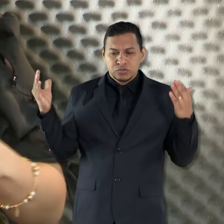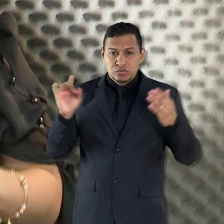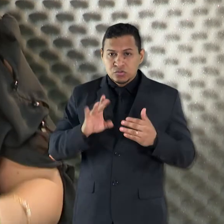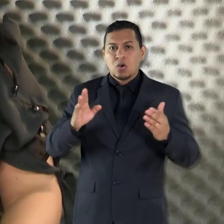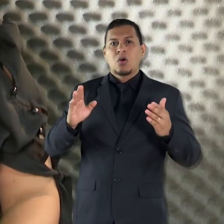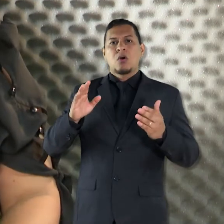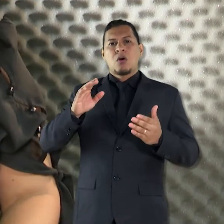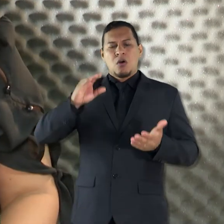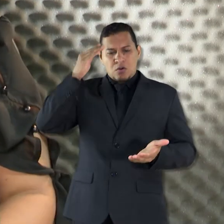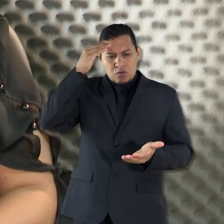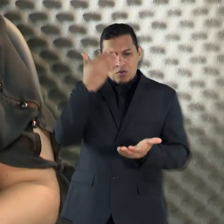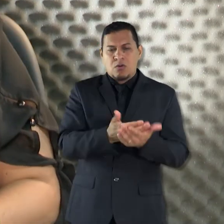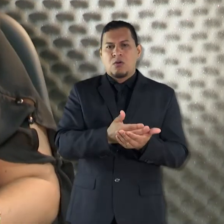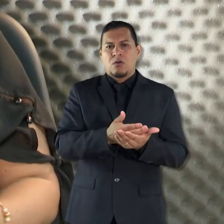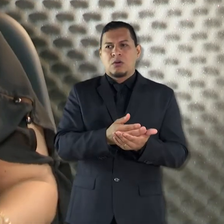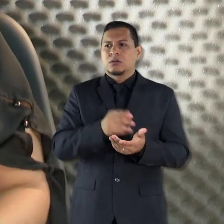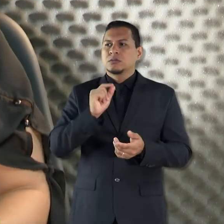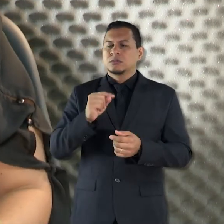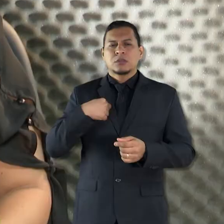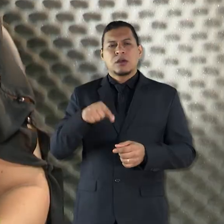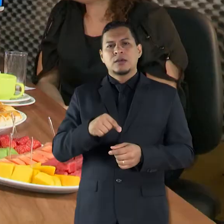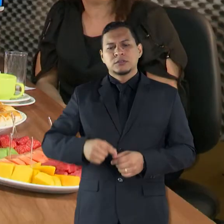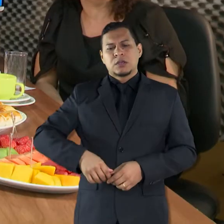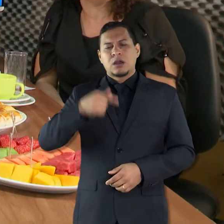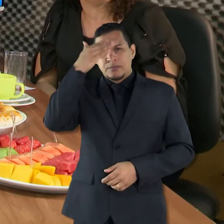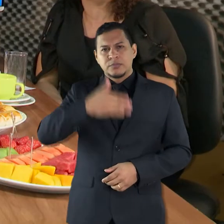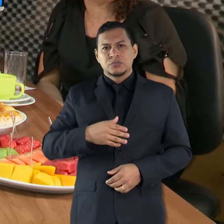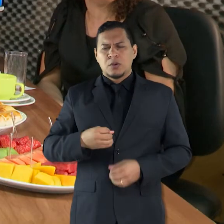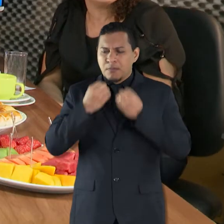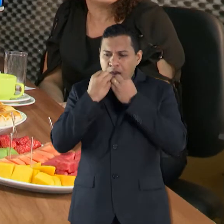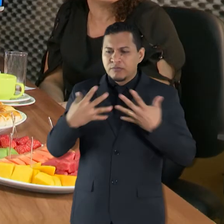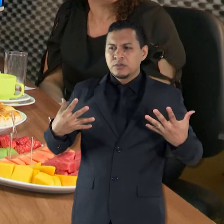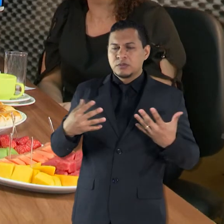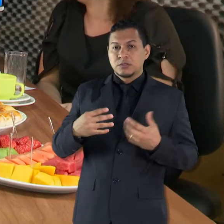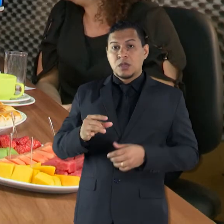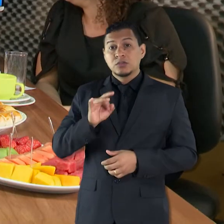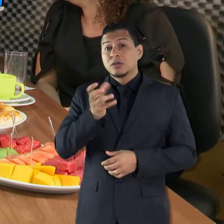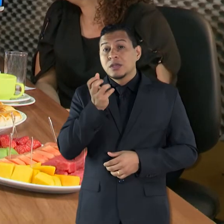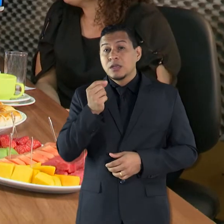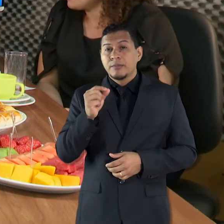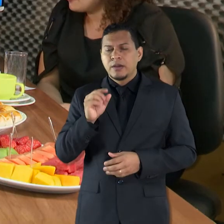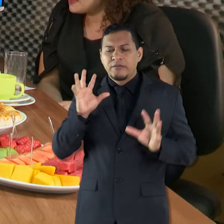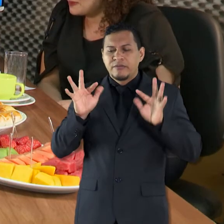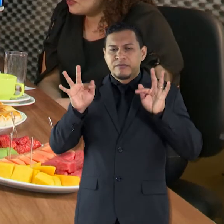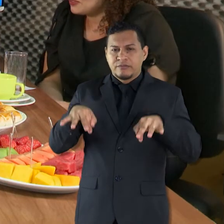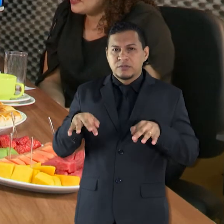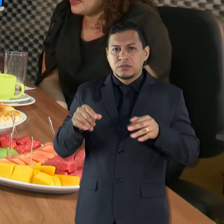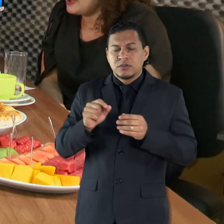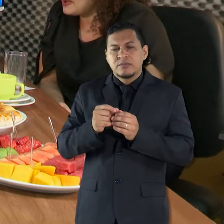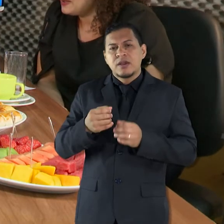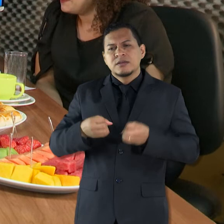está confirmando aqui, né? Nossos colegas aqui do tribunal, a gente só confirma essa pessoa maravilhosa, né? Eu queria só que você, para a